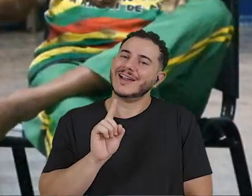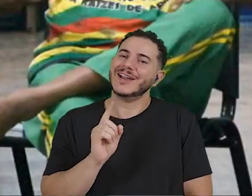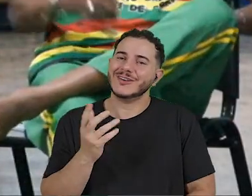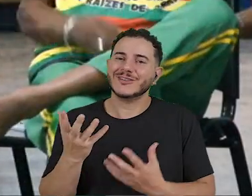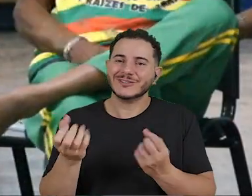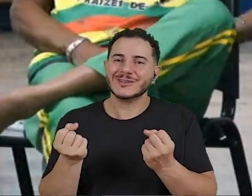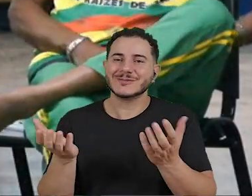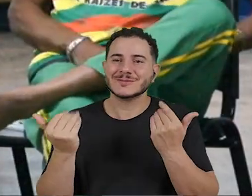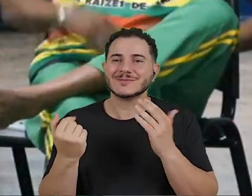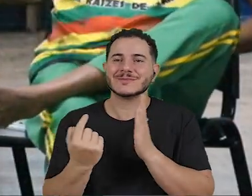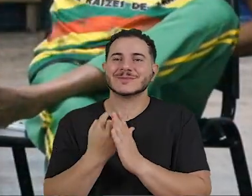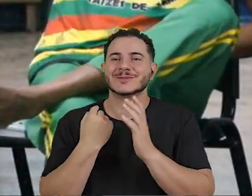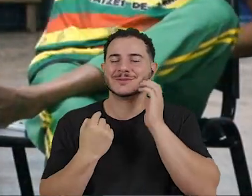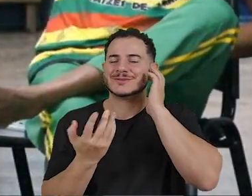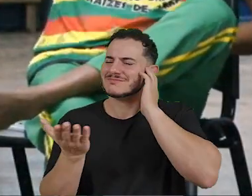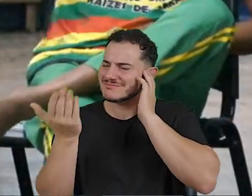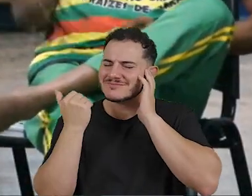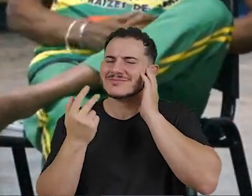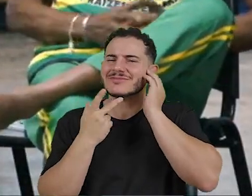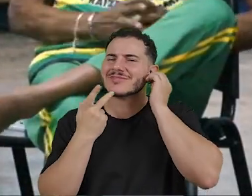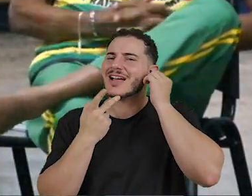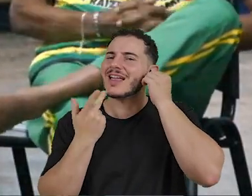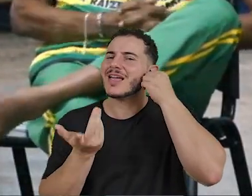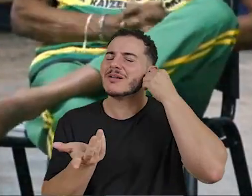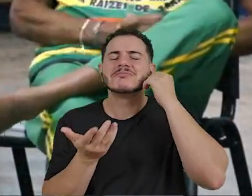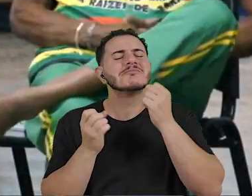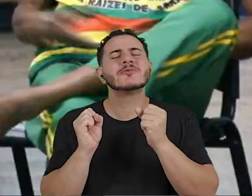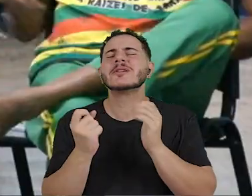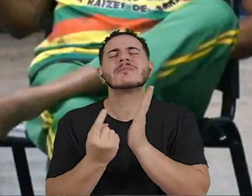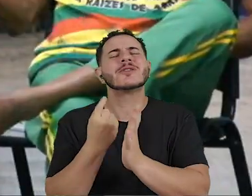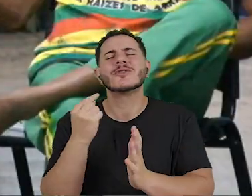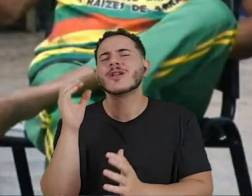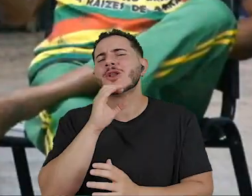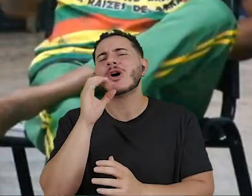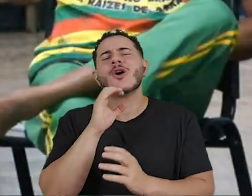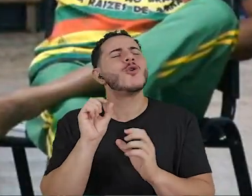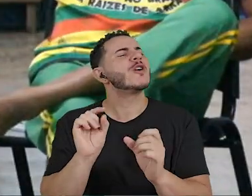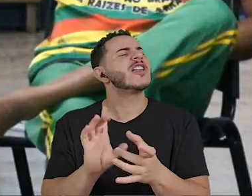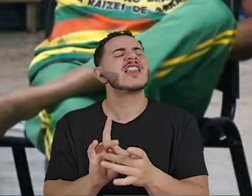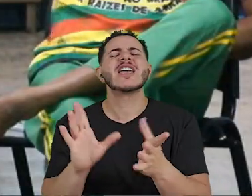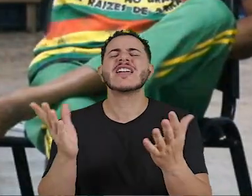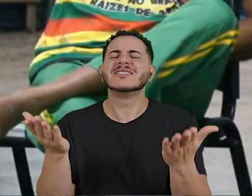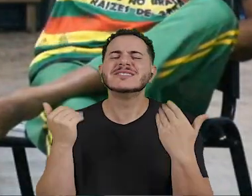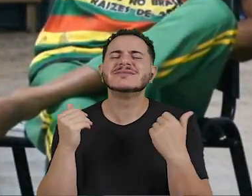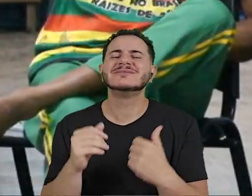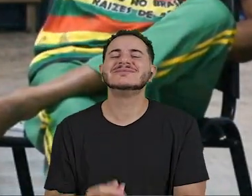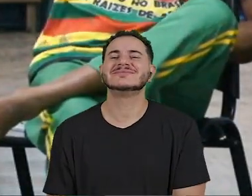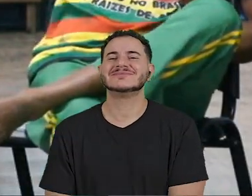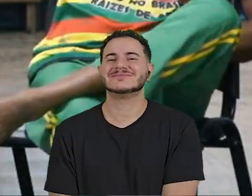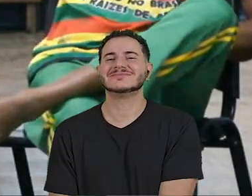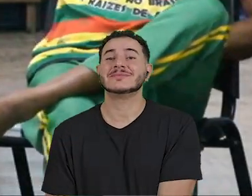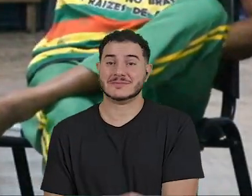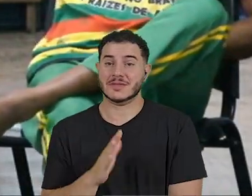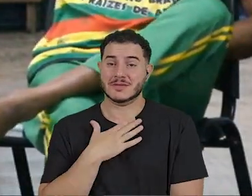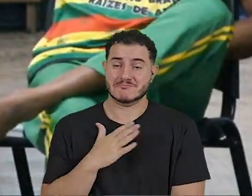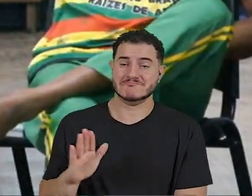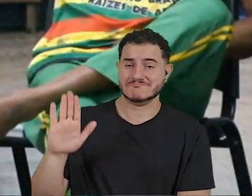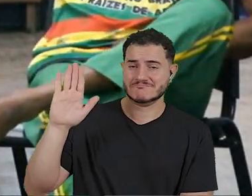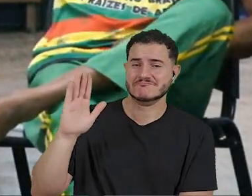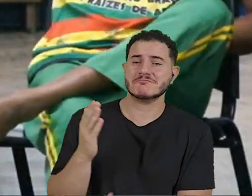Figo, me lembrei agora aquela pergunta que tu fizesse. Qual? Pergunta logo aí, que eu esqueci, que tu falaste pra mim. Eu vou começar